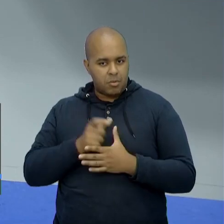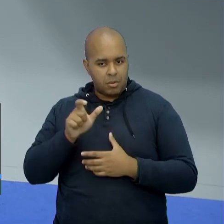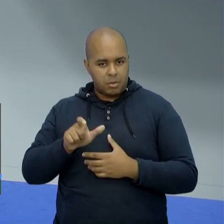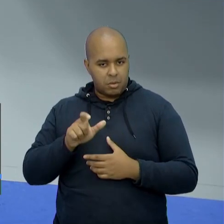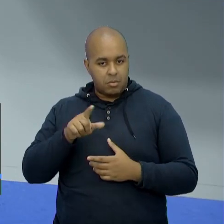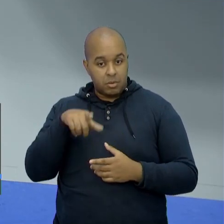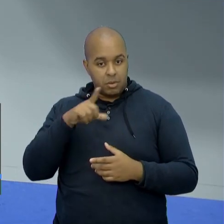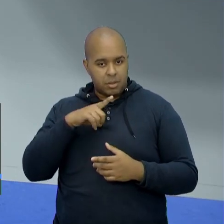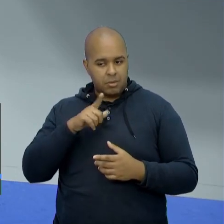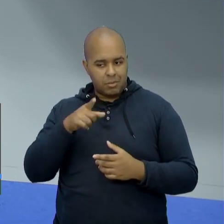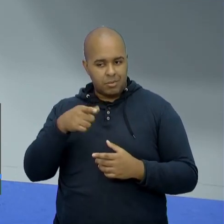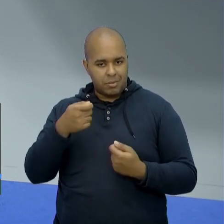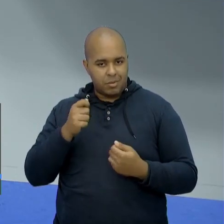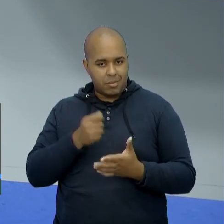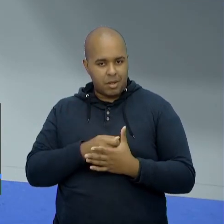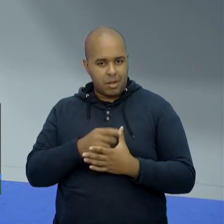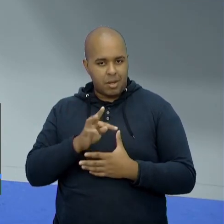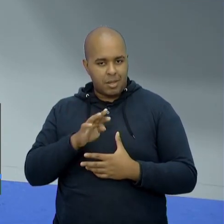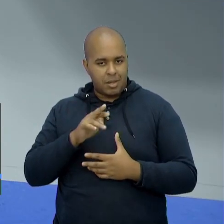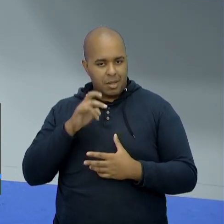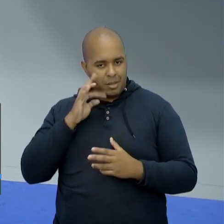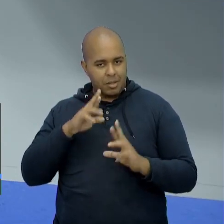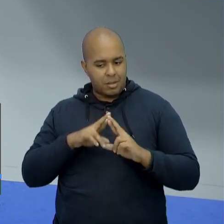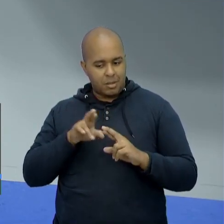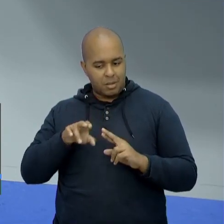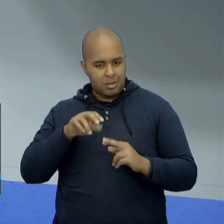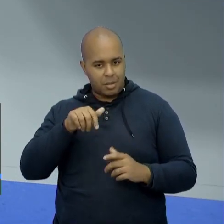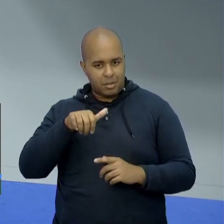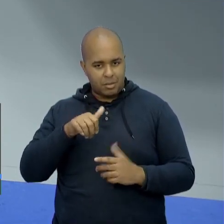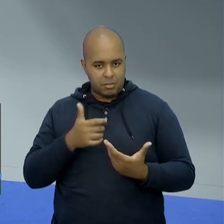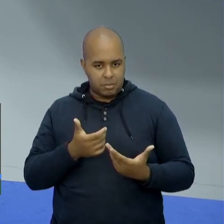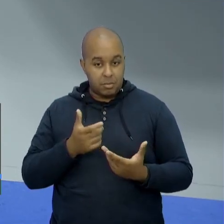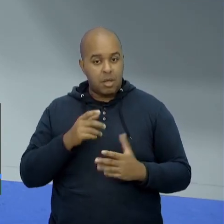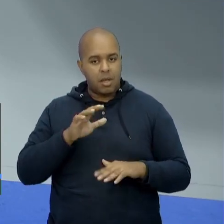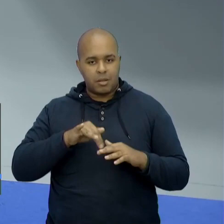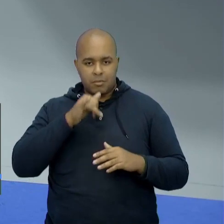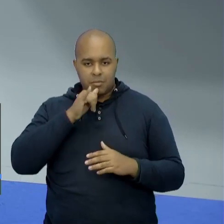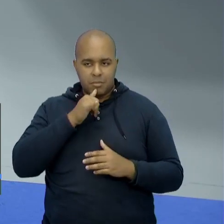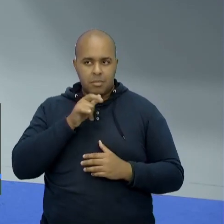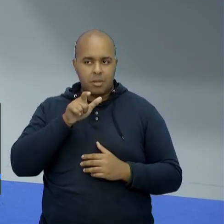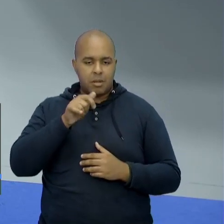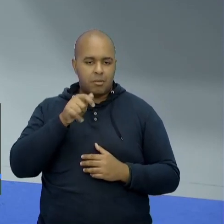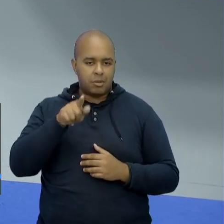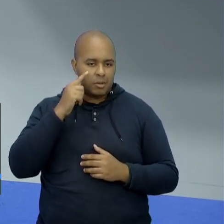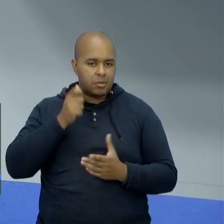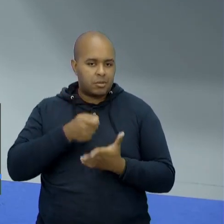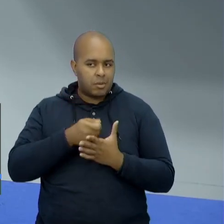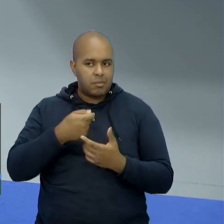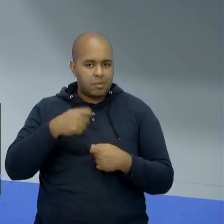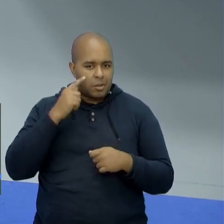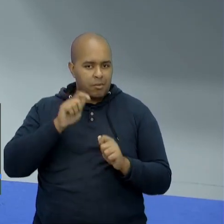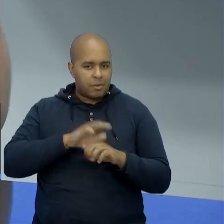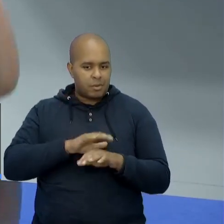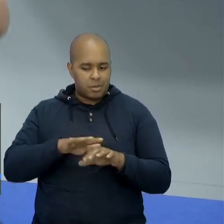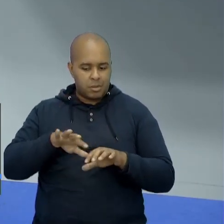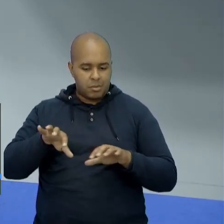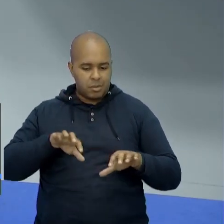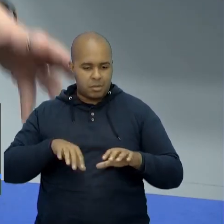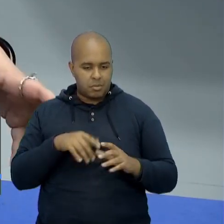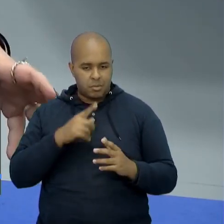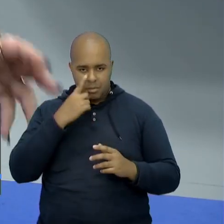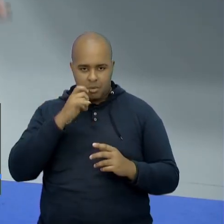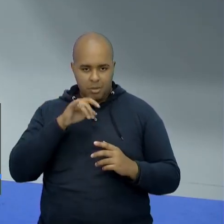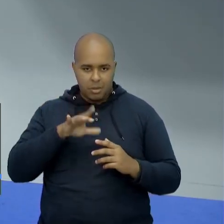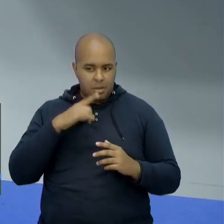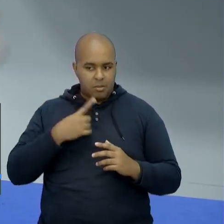compra, você tem que pagar a taxa de reciclagem dessas garrafas. Que, por exemplo, lá você é obrigado a fazer a separação do lixo. Tem um